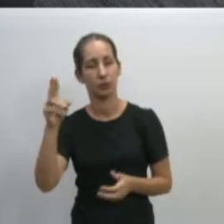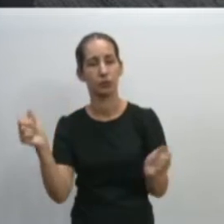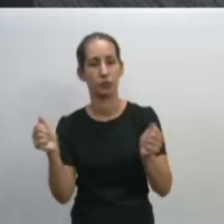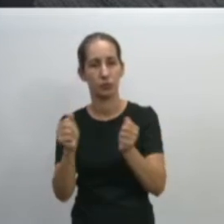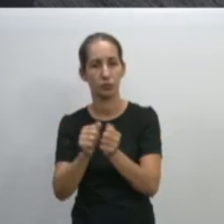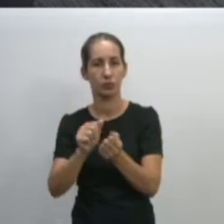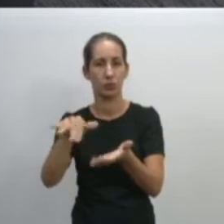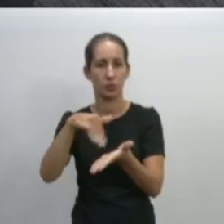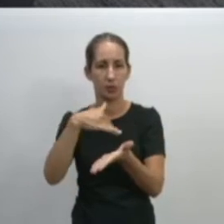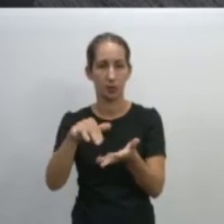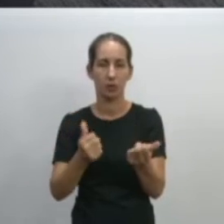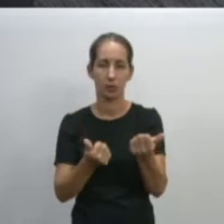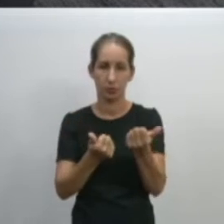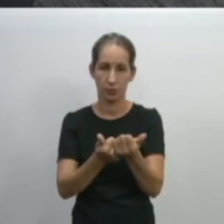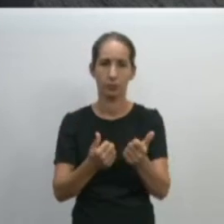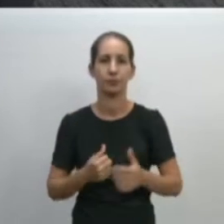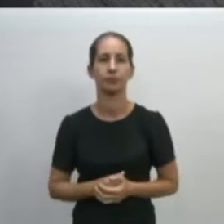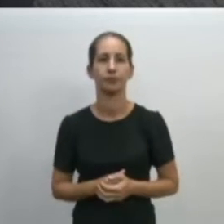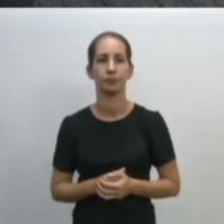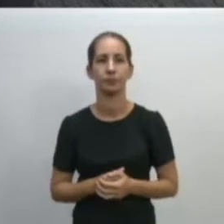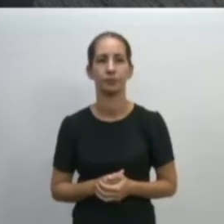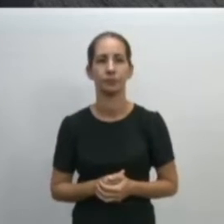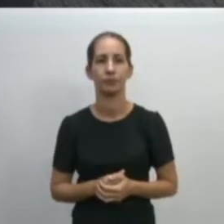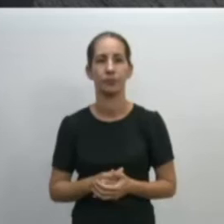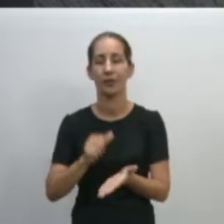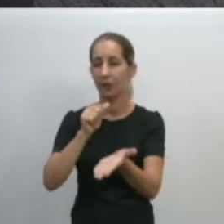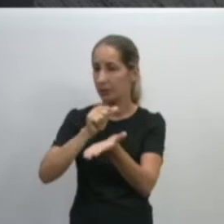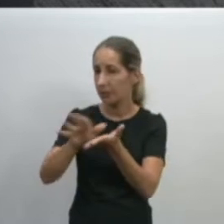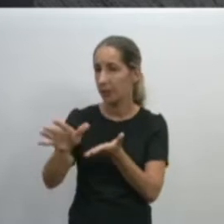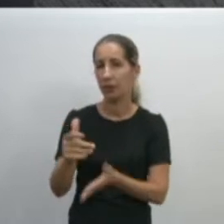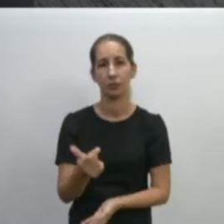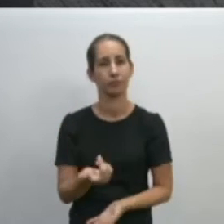junto com os secretários adjuntos? É o desemprego